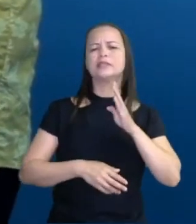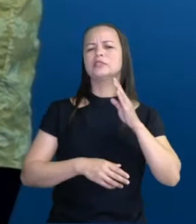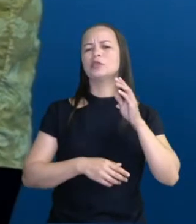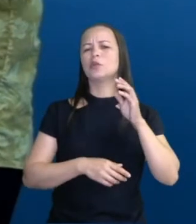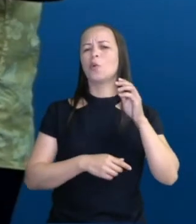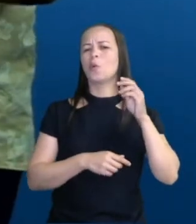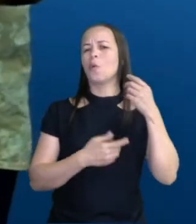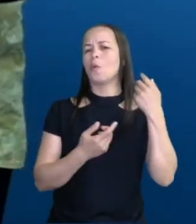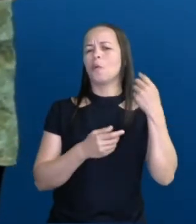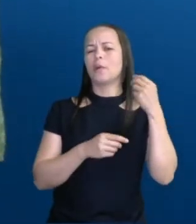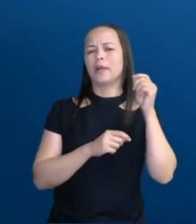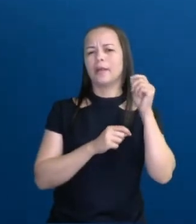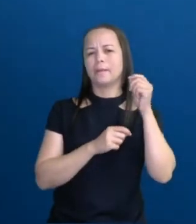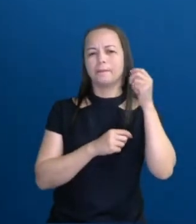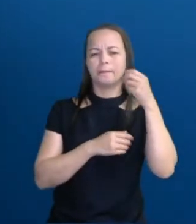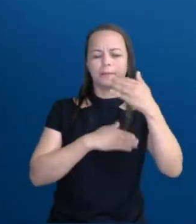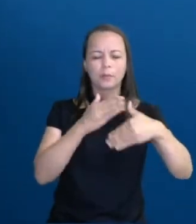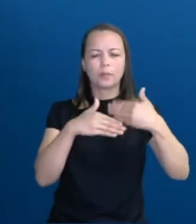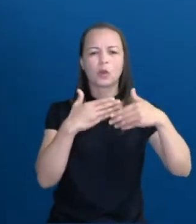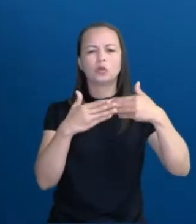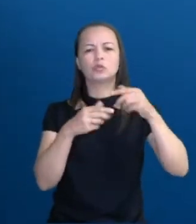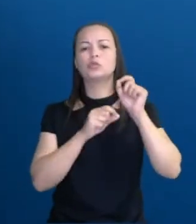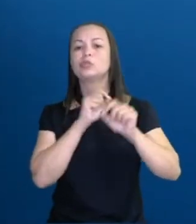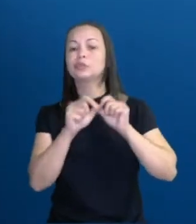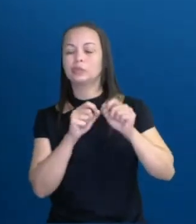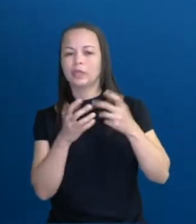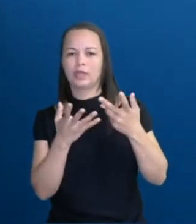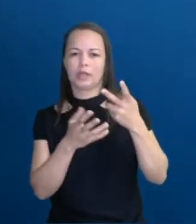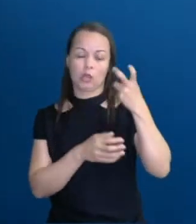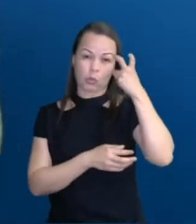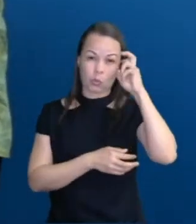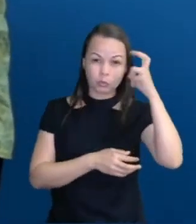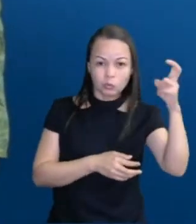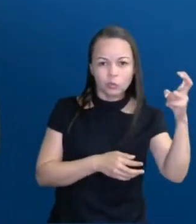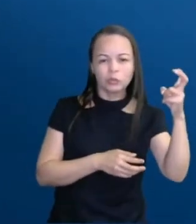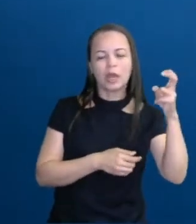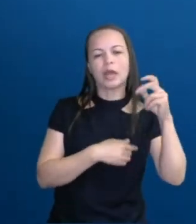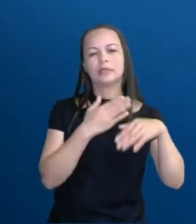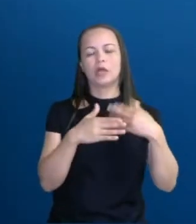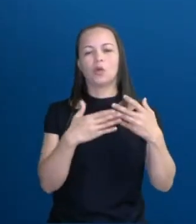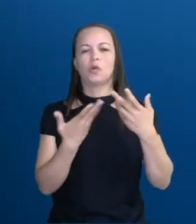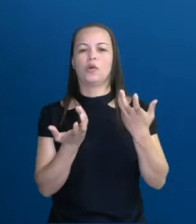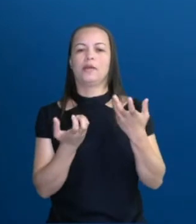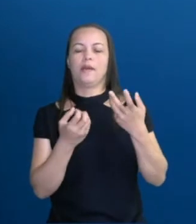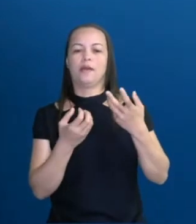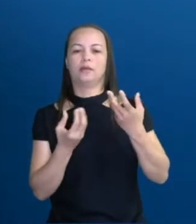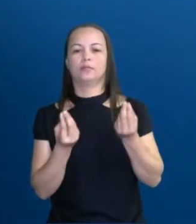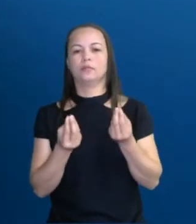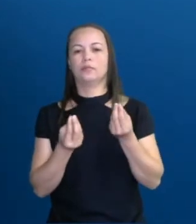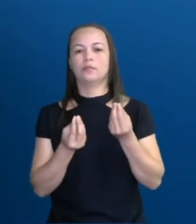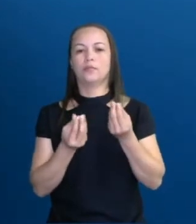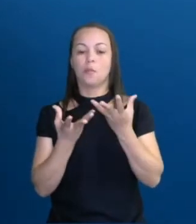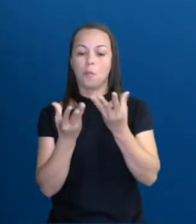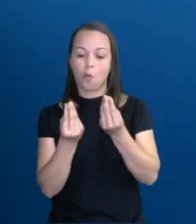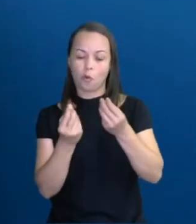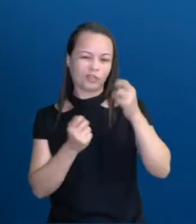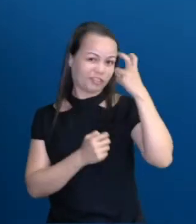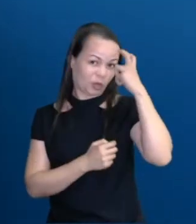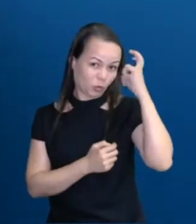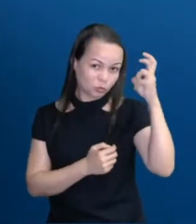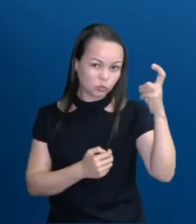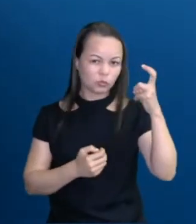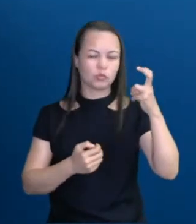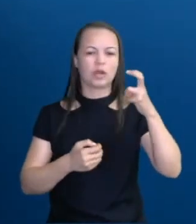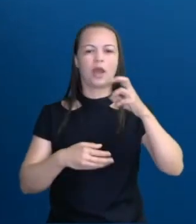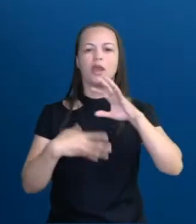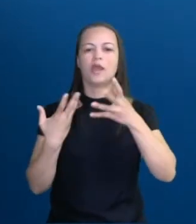produz alguma coisa produz muita cultura muita cultura é o objeto direto percebam